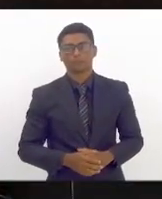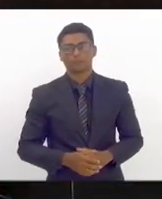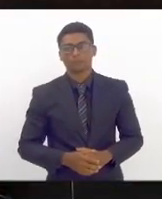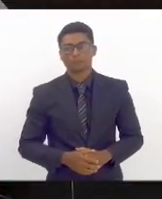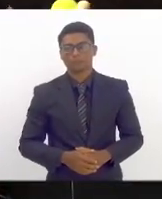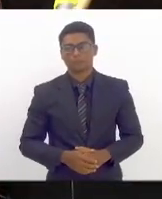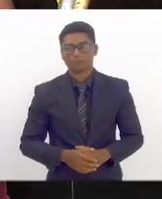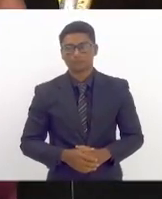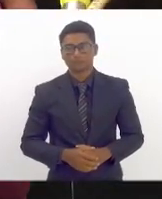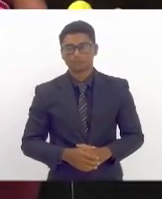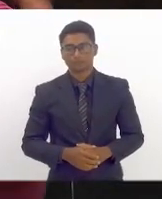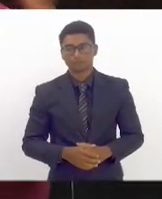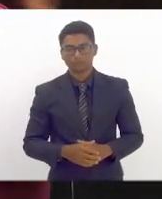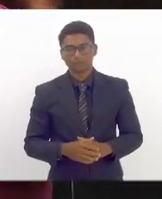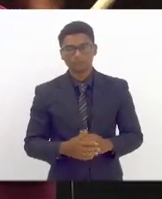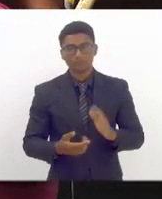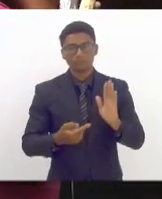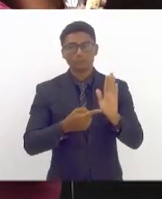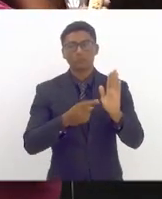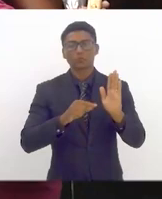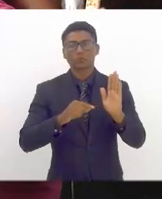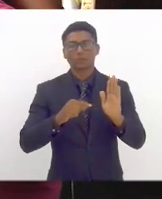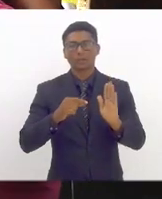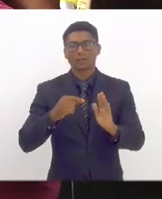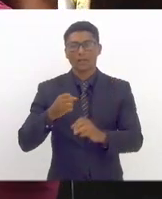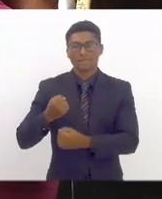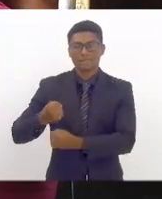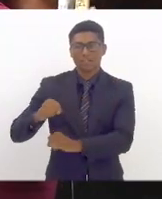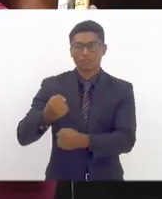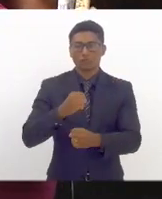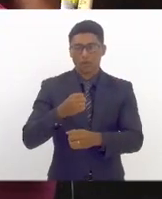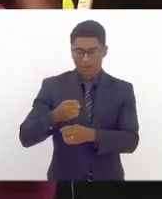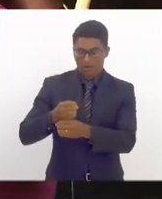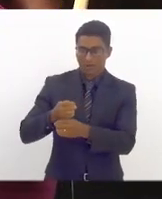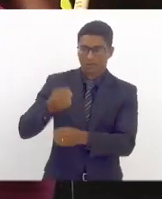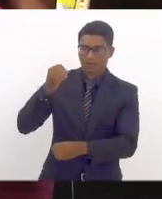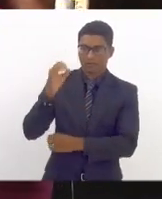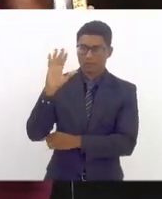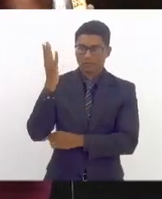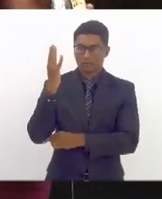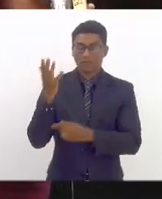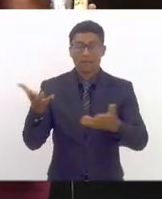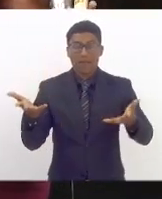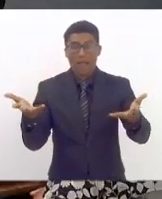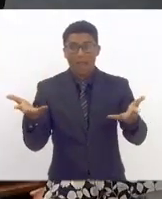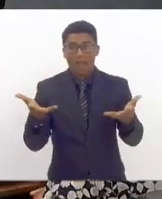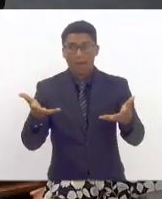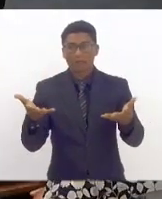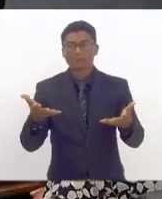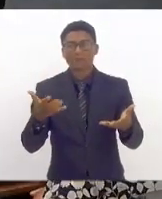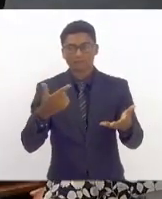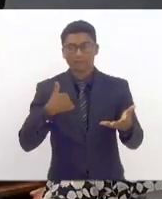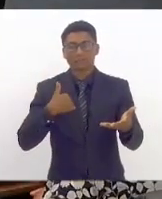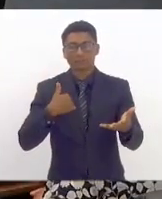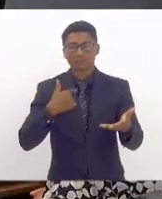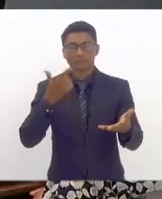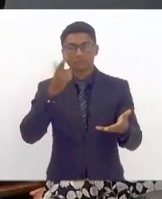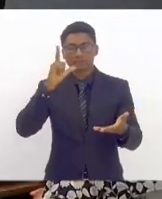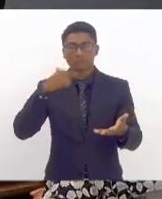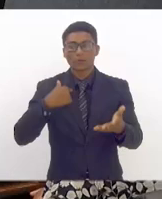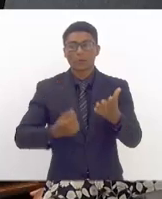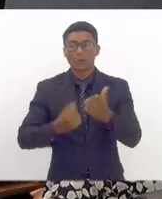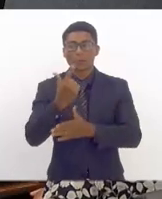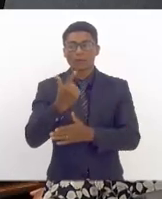é um instrumento que a gente faz com cabo de vassoura e agora eu tô tendo a oportunidade que eu comprei um uma